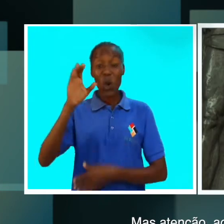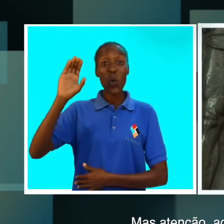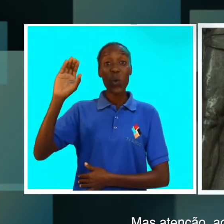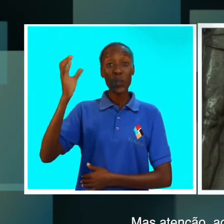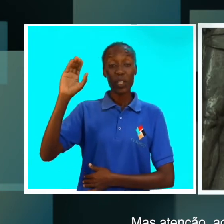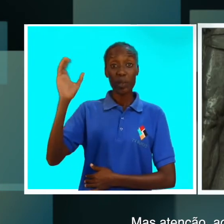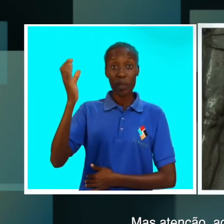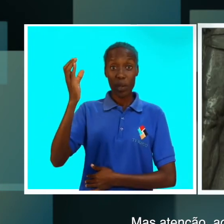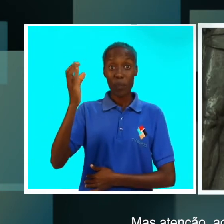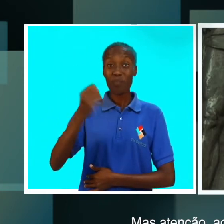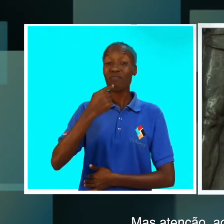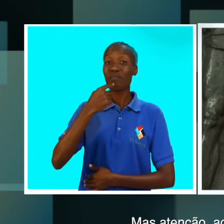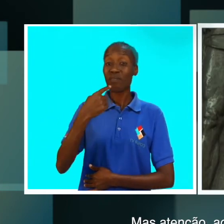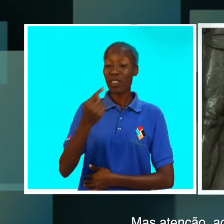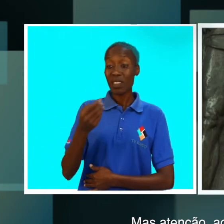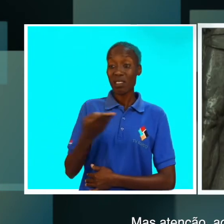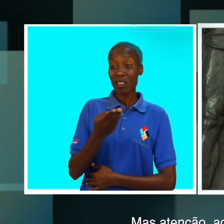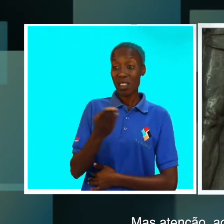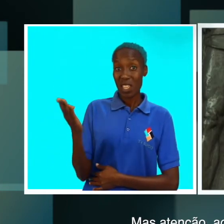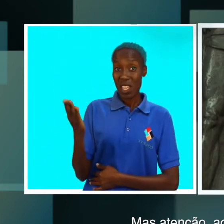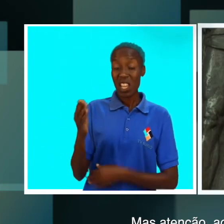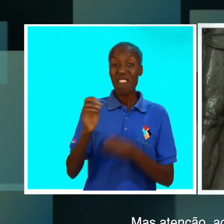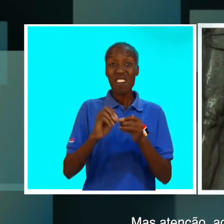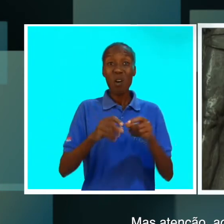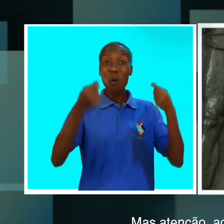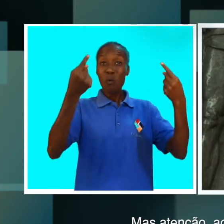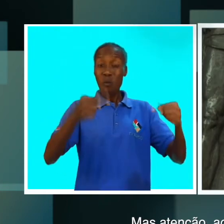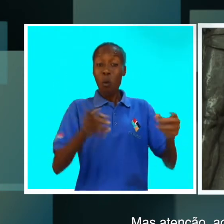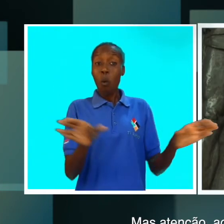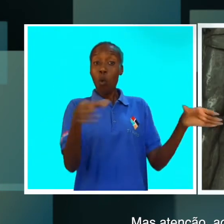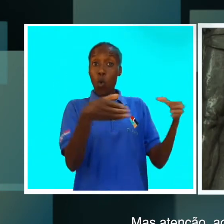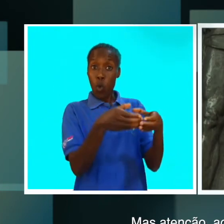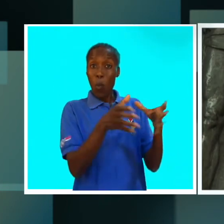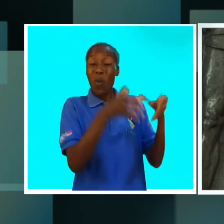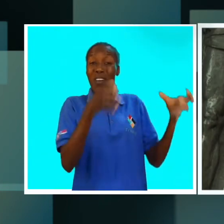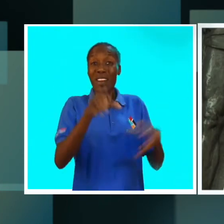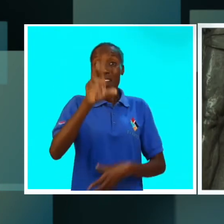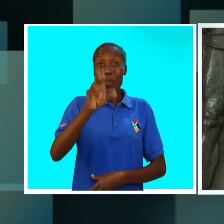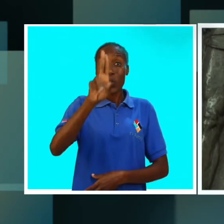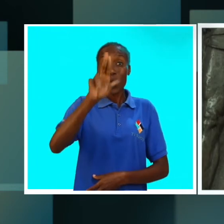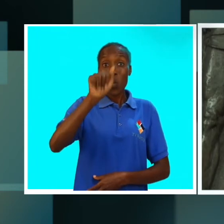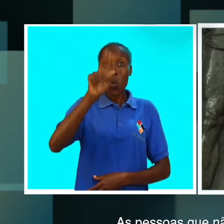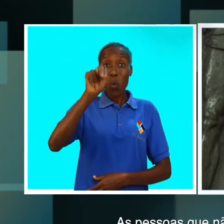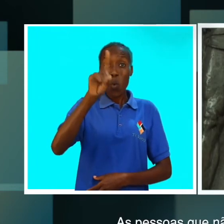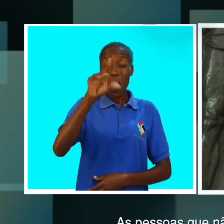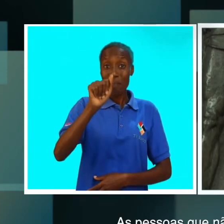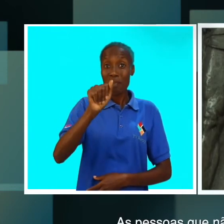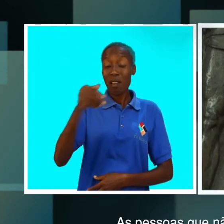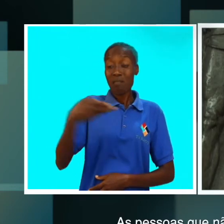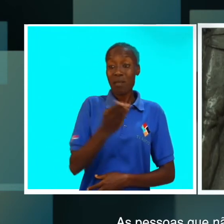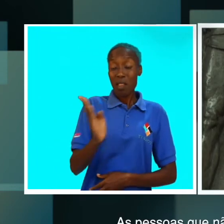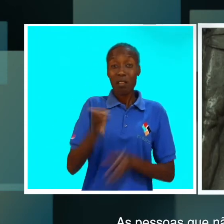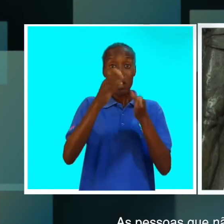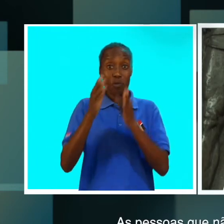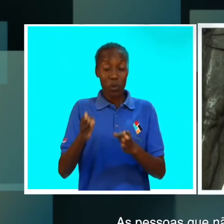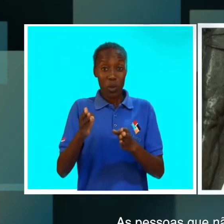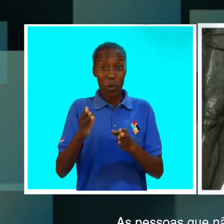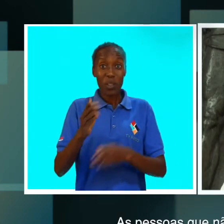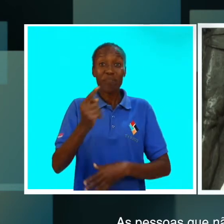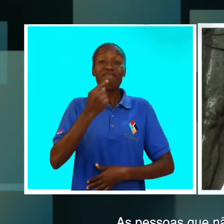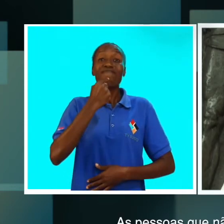ao Costa do Sol caberá a vez de enfrentar uma equipa grande do Ruanda. As pessoas que tirem,